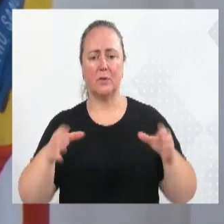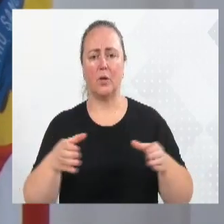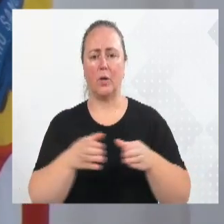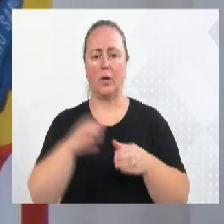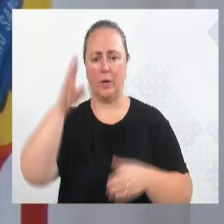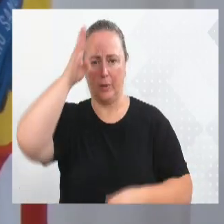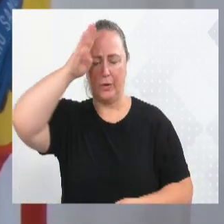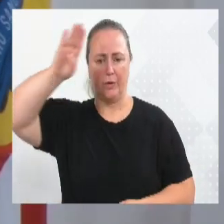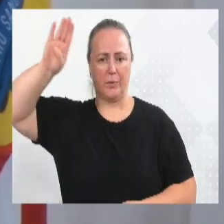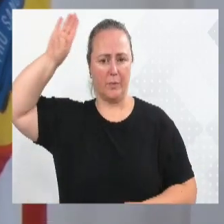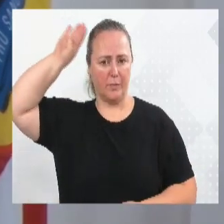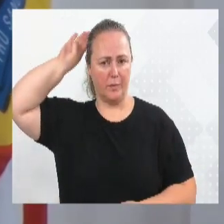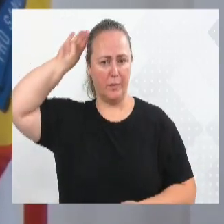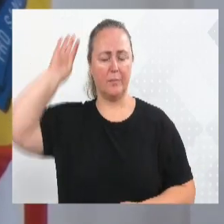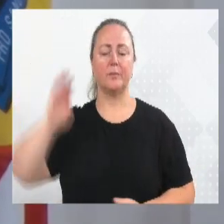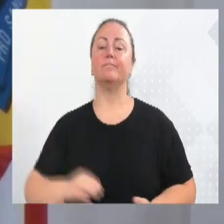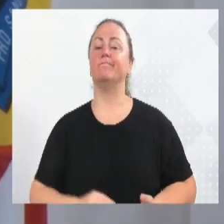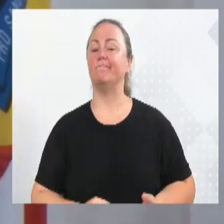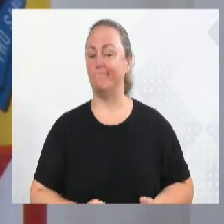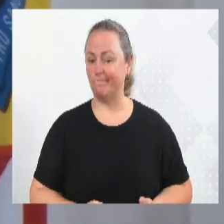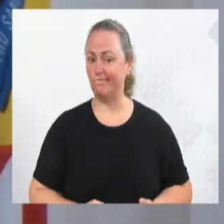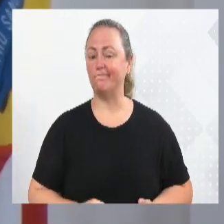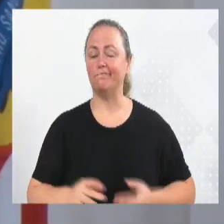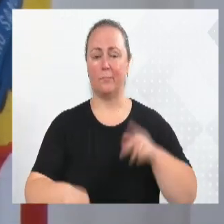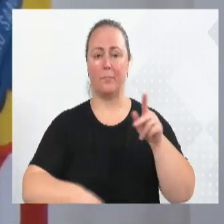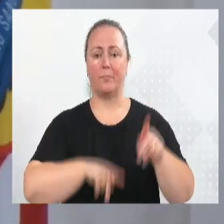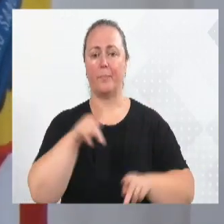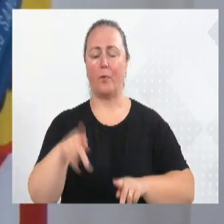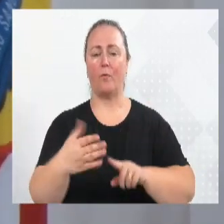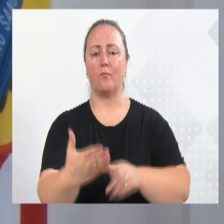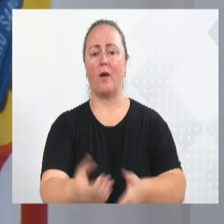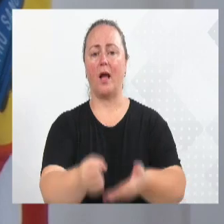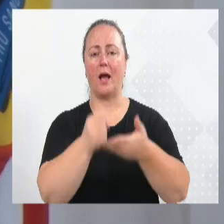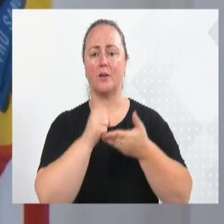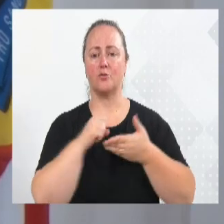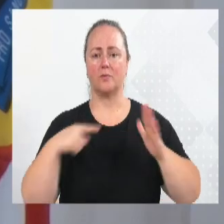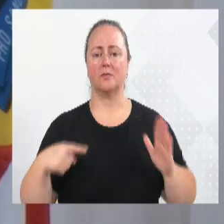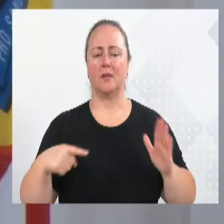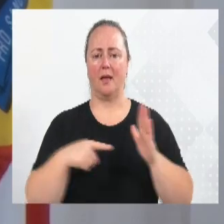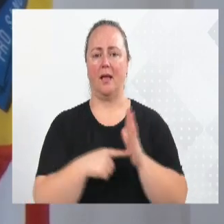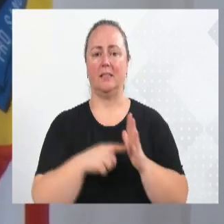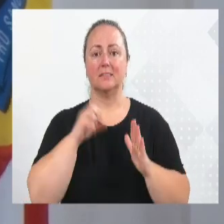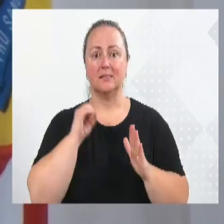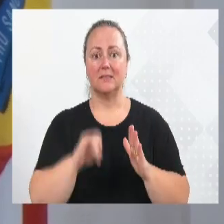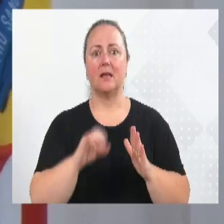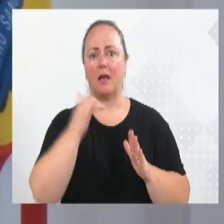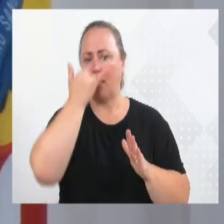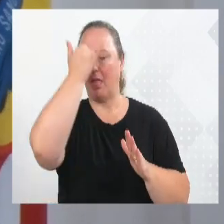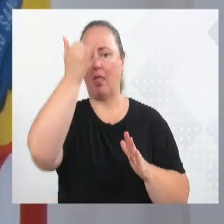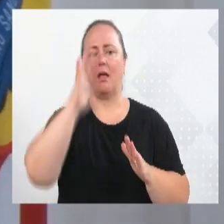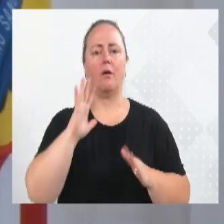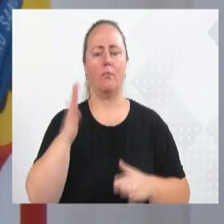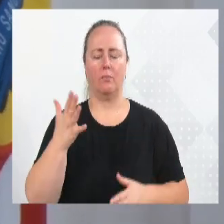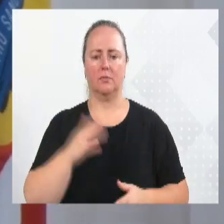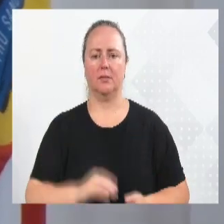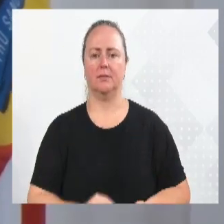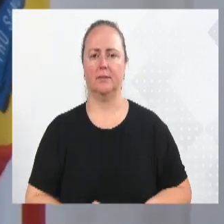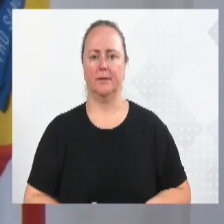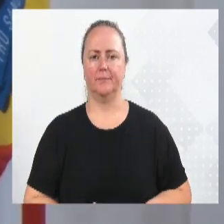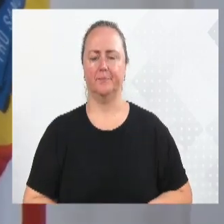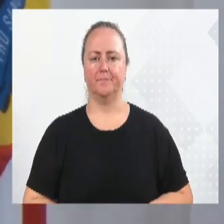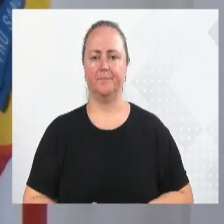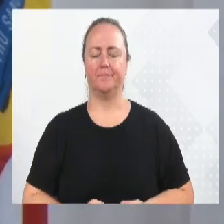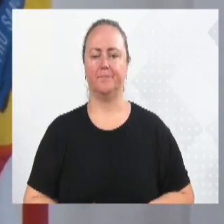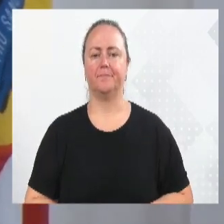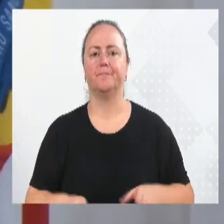a vereadora Cris Para que também a população nos ajuda ajude a denunciar a fazer esses encaminhamentos outro projeto aqui